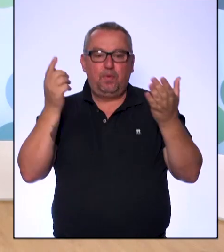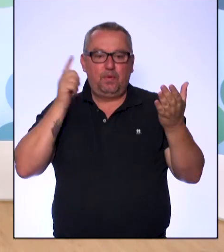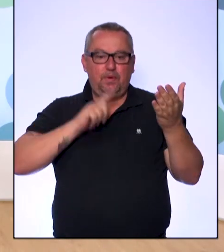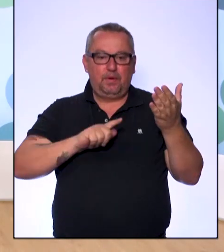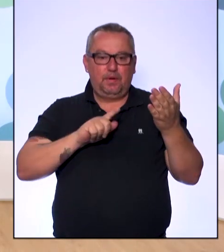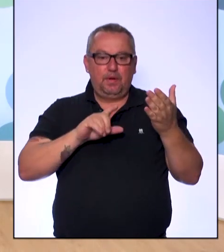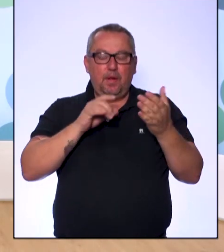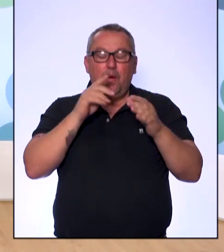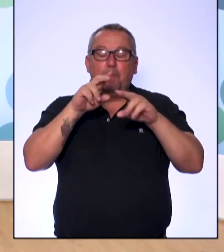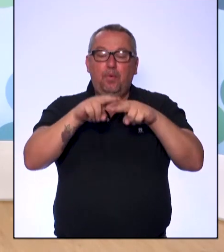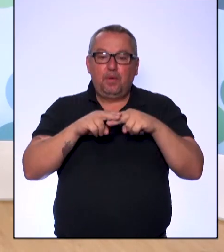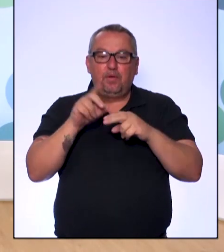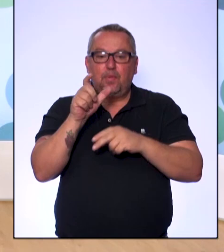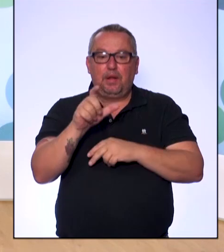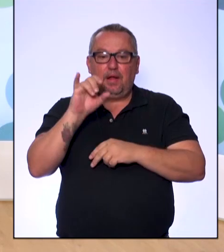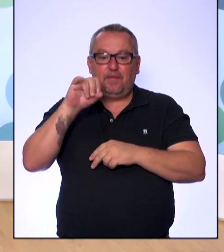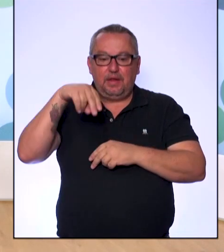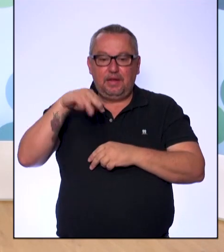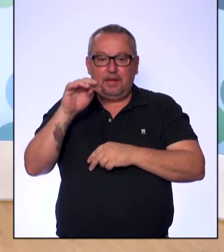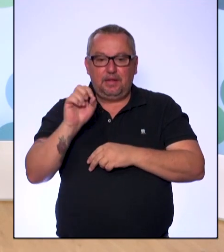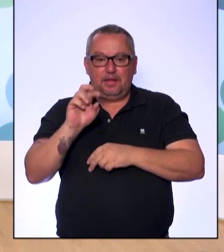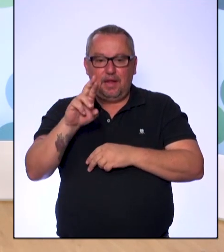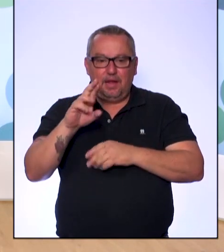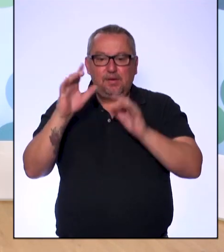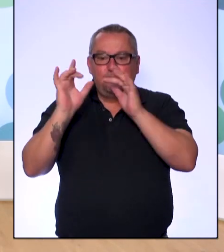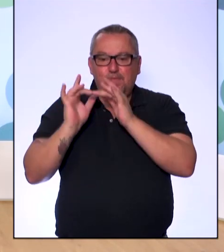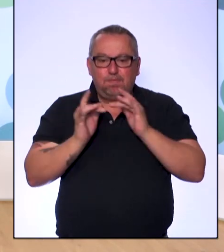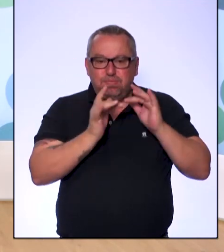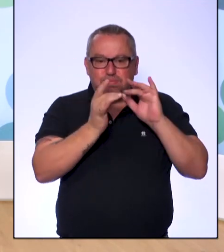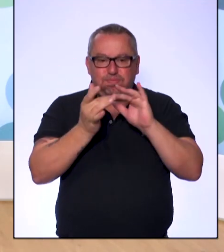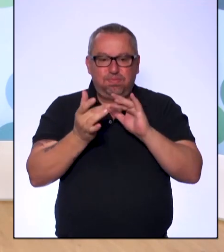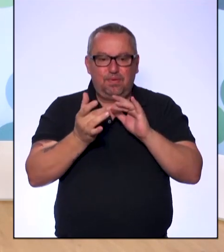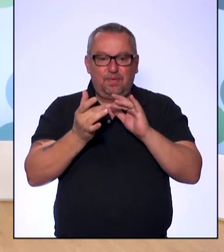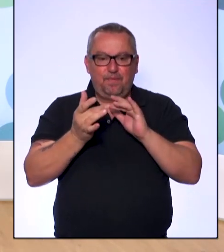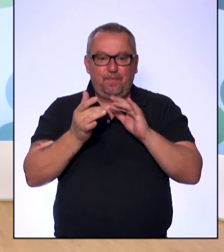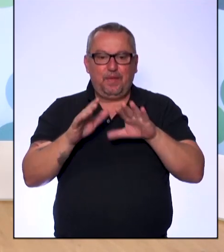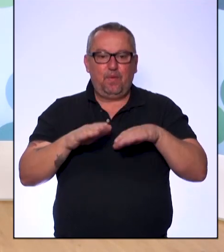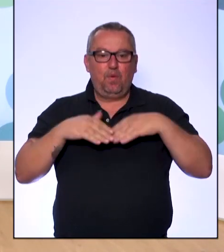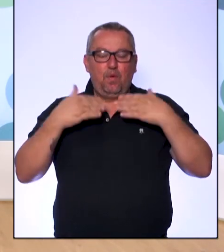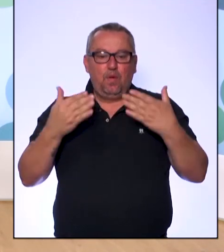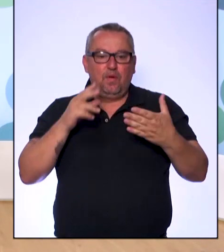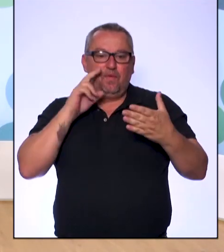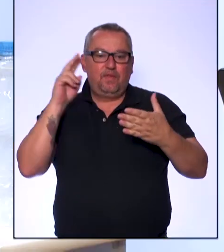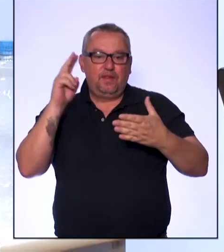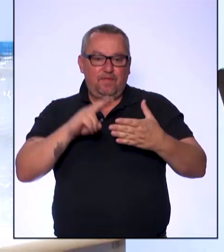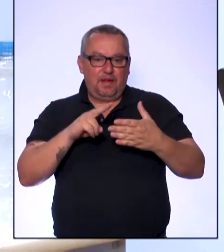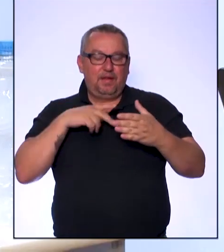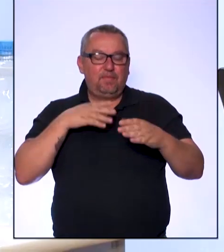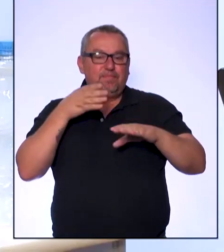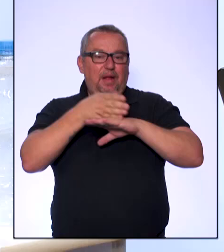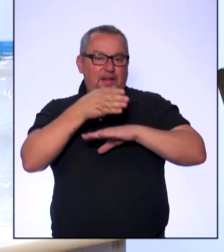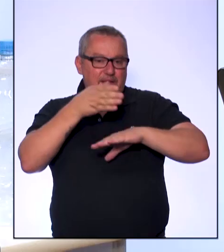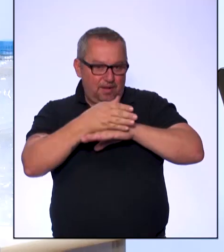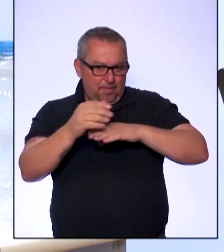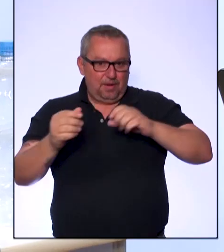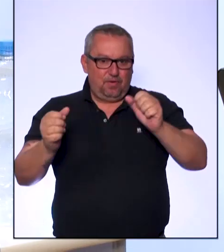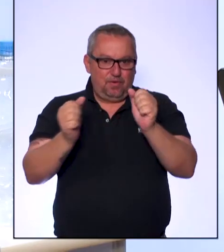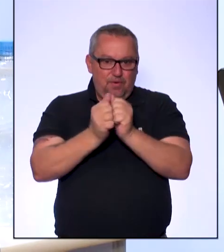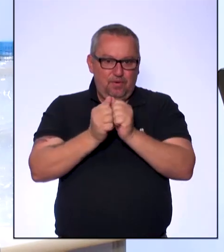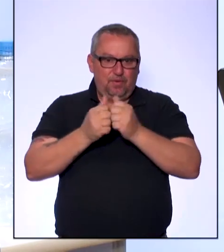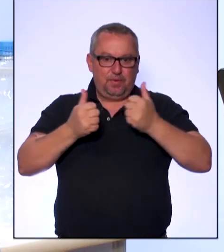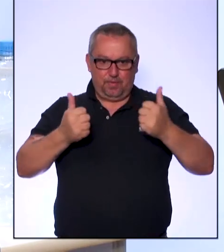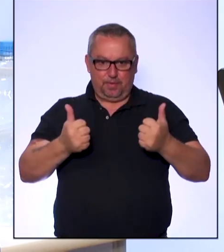palavra interação, né? interdiscurso, certo? Então, quando você vai interagir. Muito bem,